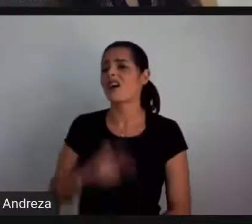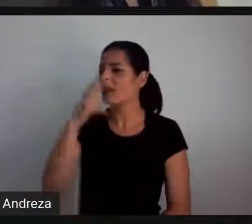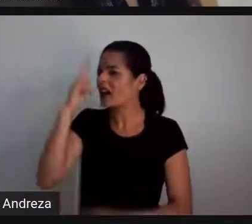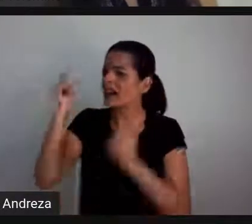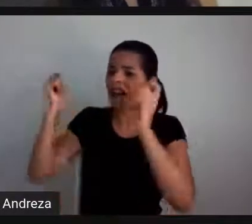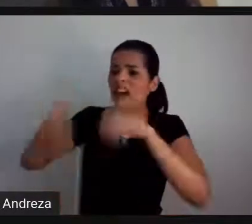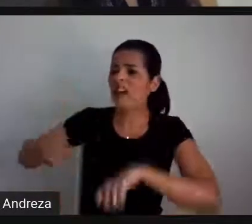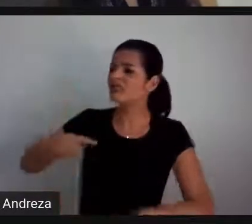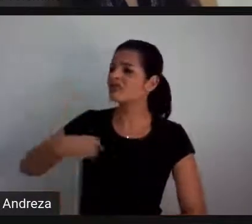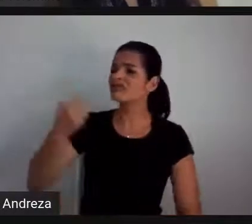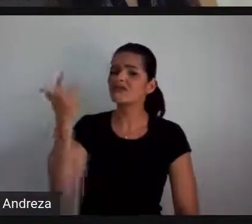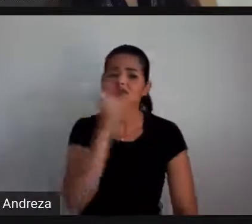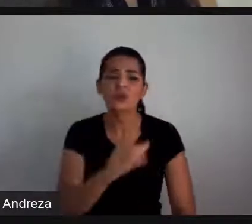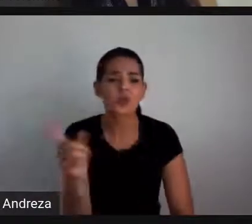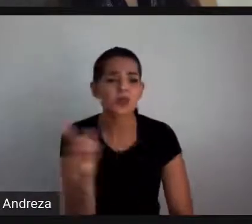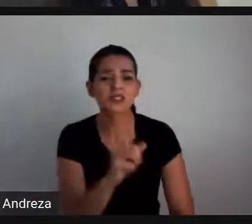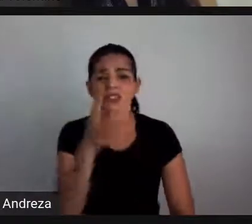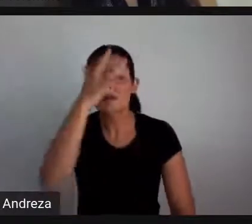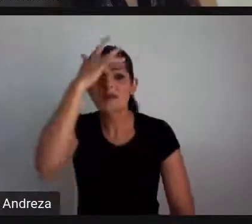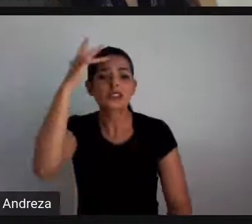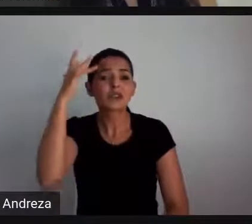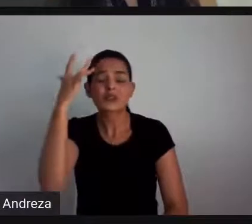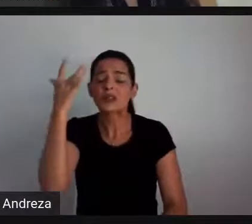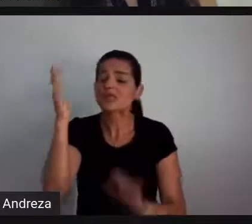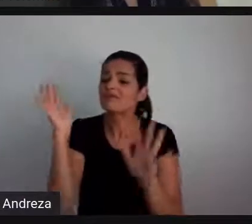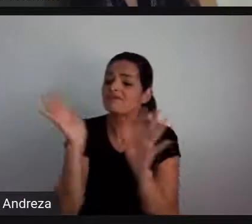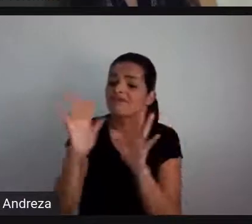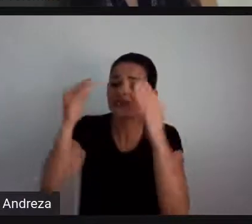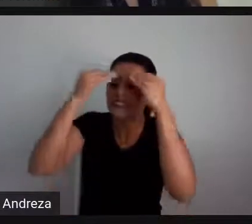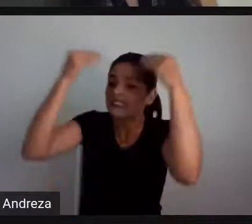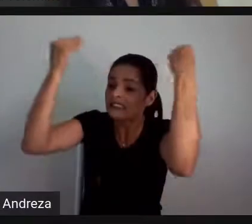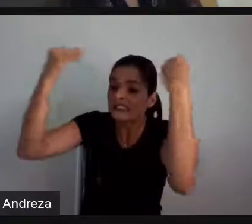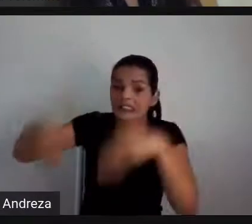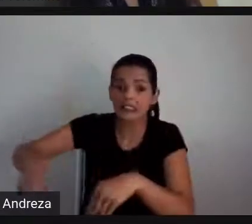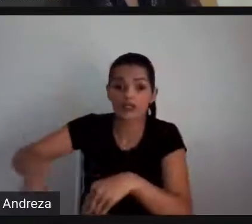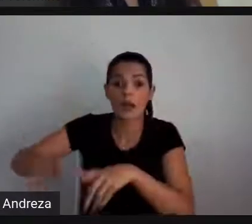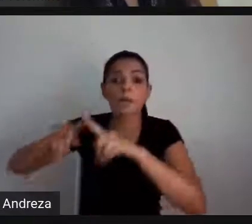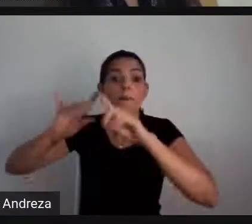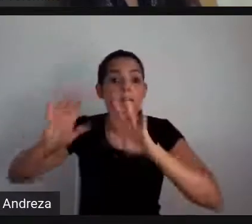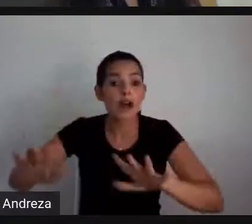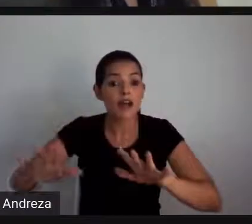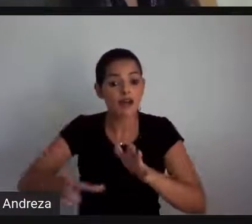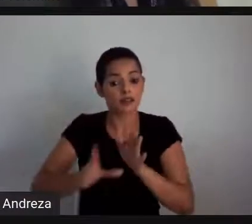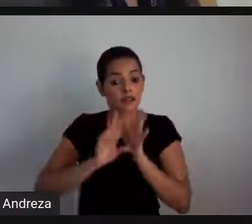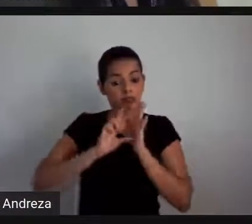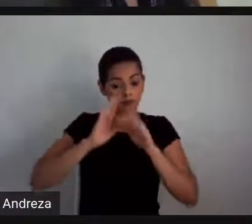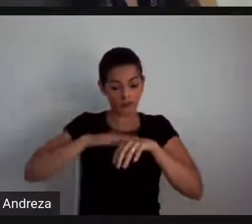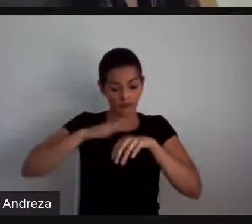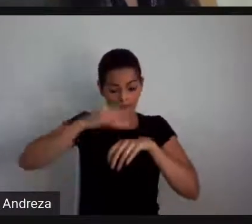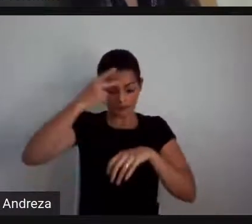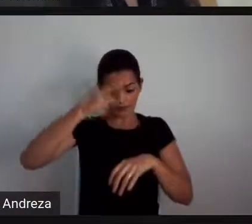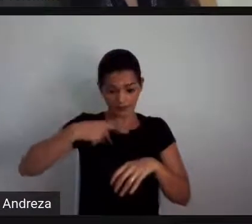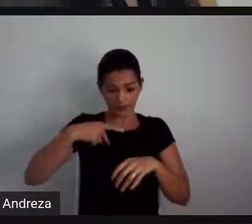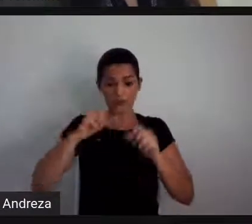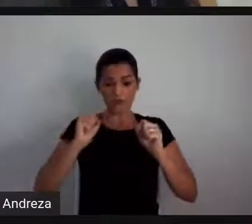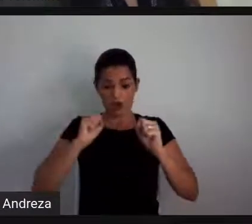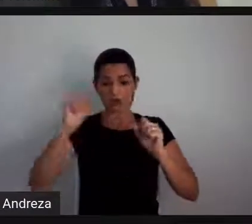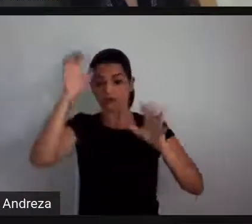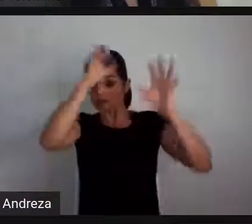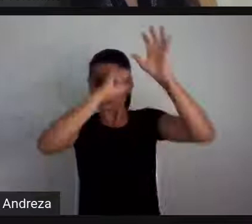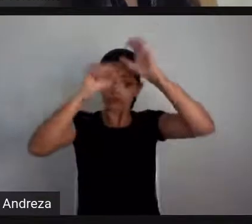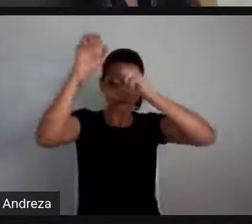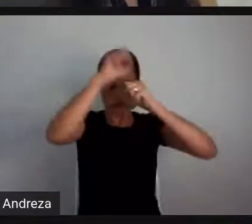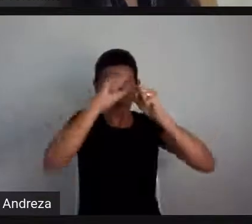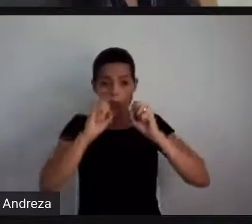fosse para mim, sabe? As pessoas acabam desistindo. Mas aí falta um entendimento, né? Eu posso saber tudo aquilo. Agora, o que está